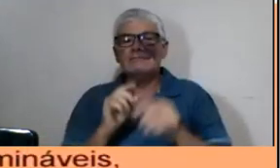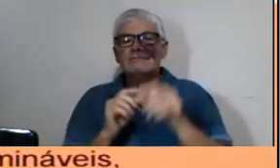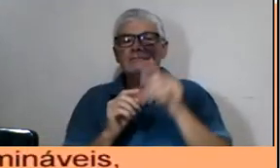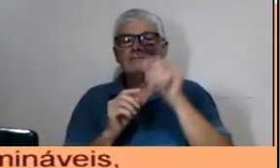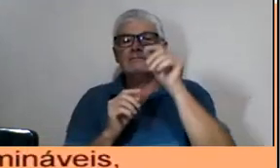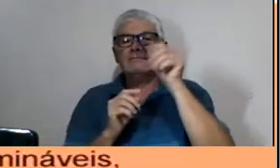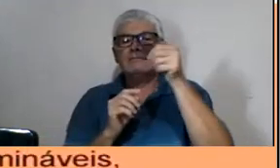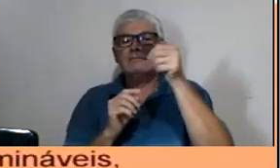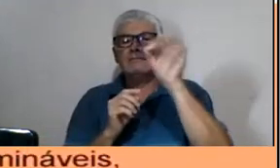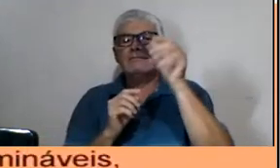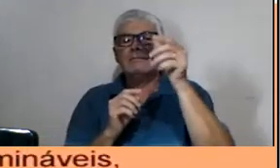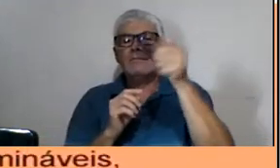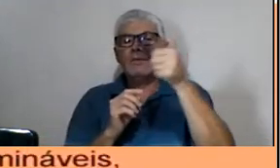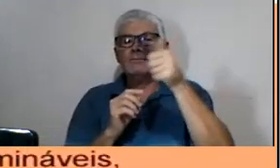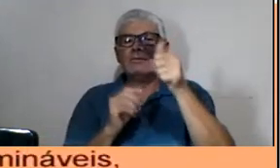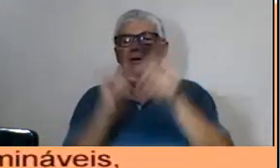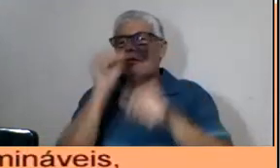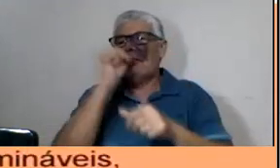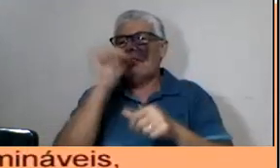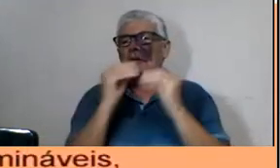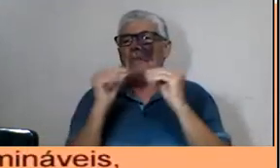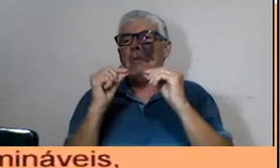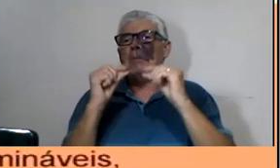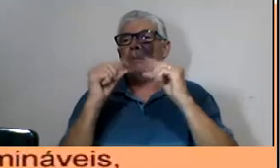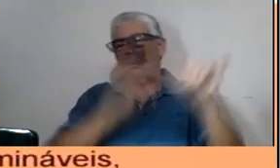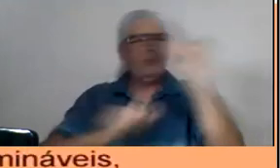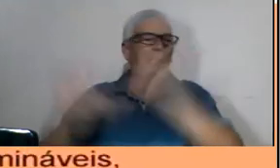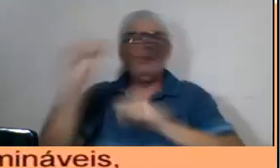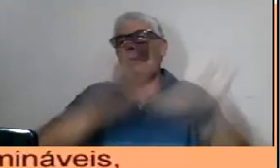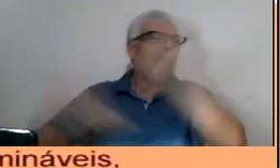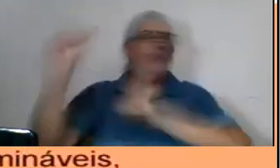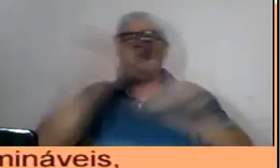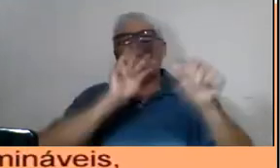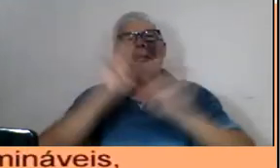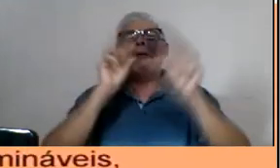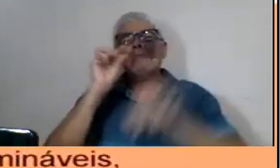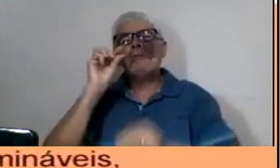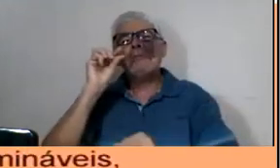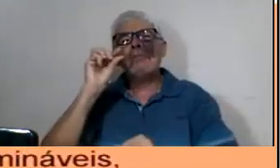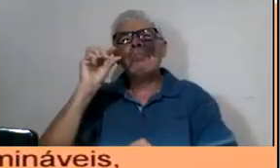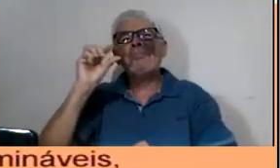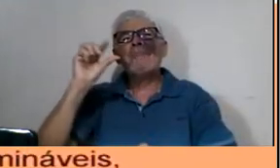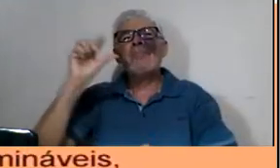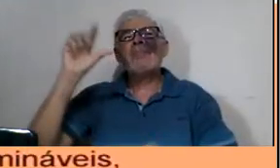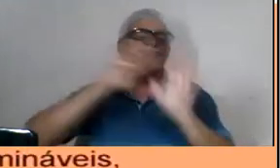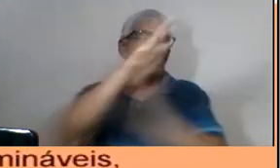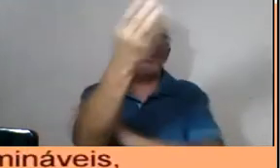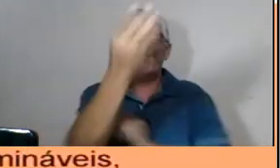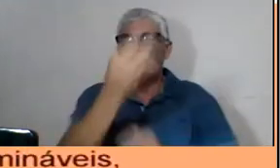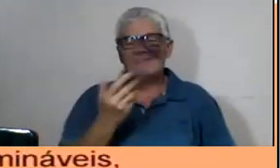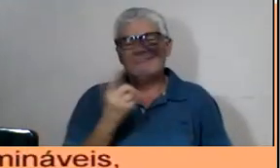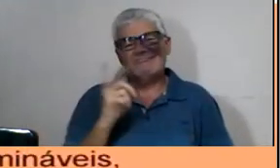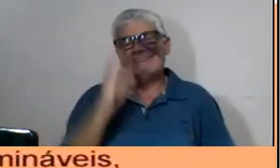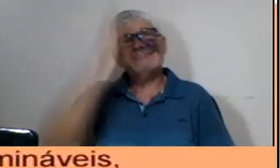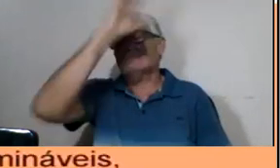perspectiva, por serem muito jovens, e outros velhos demais, sem força física. E